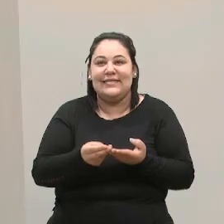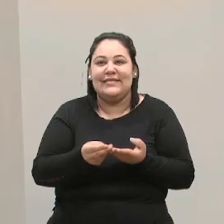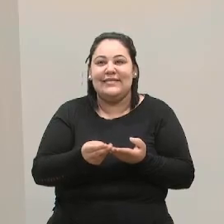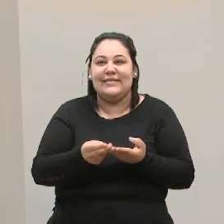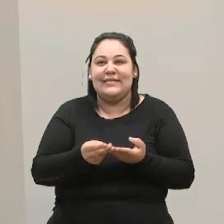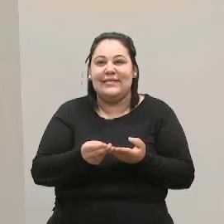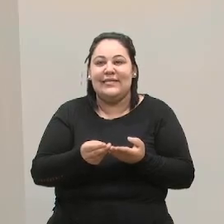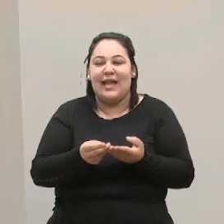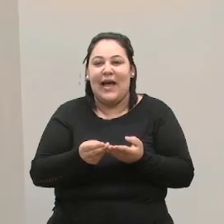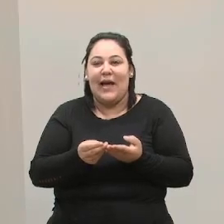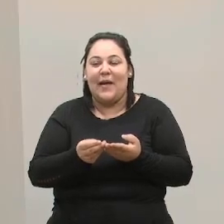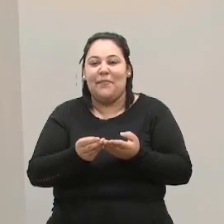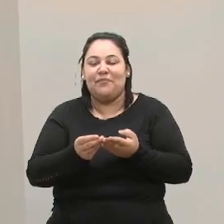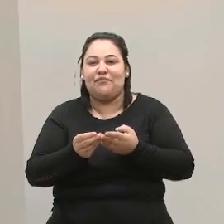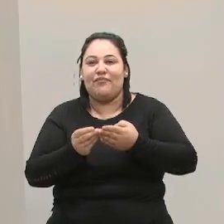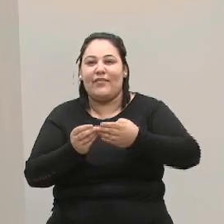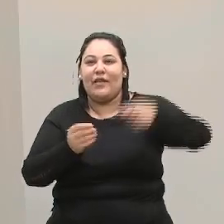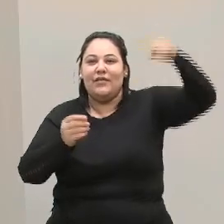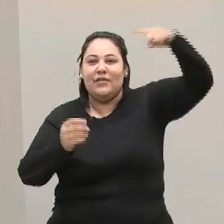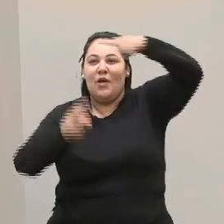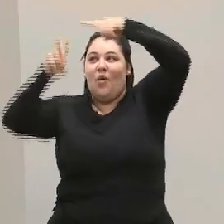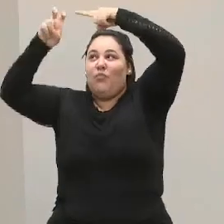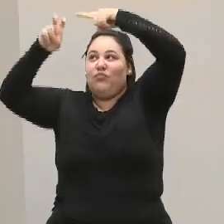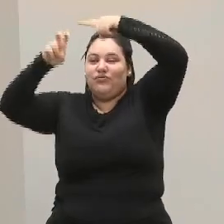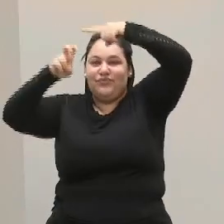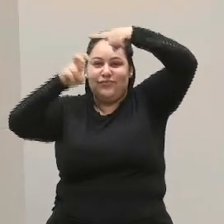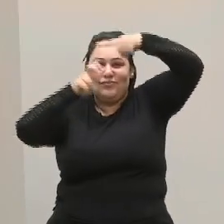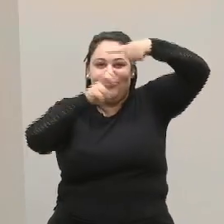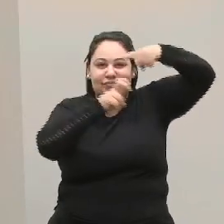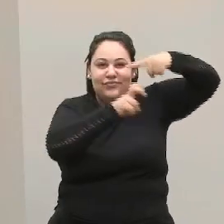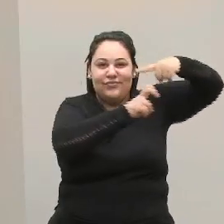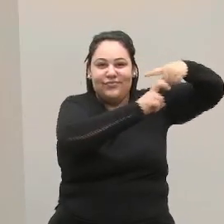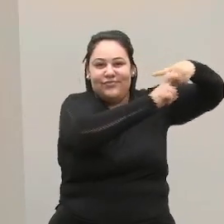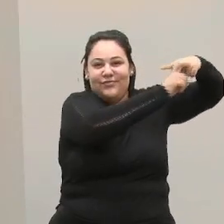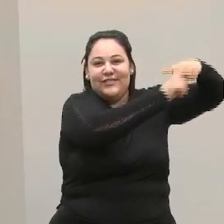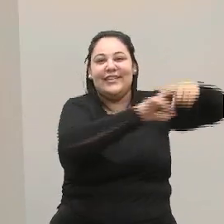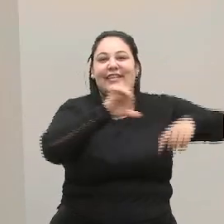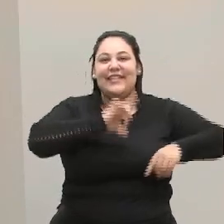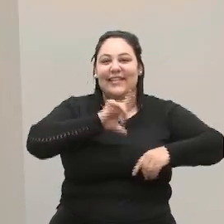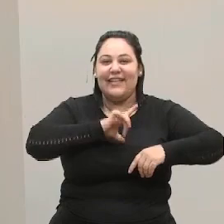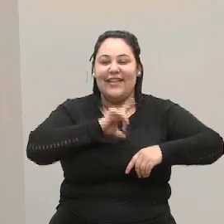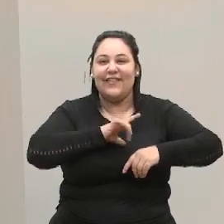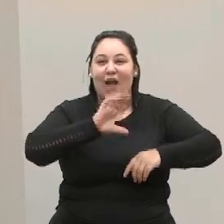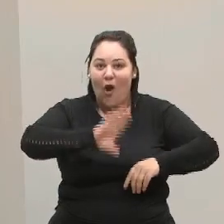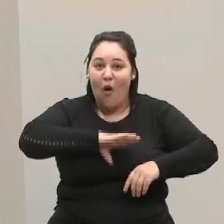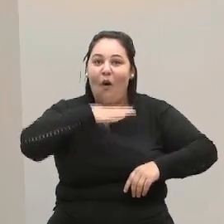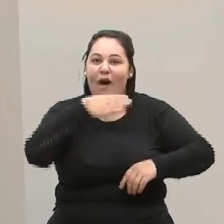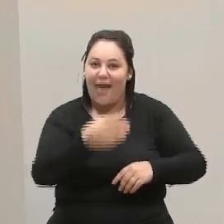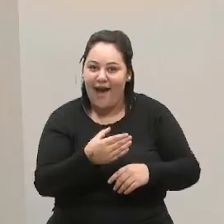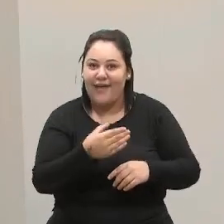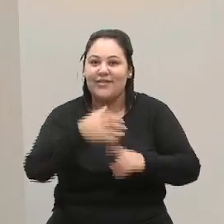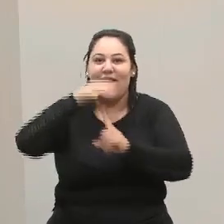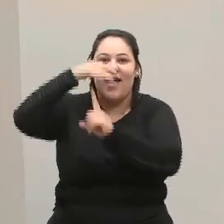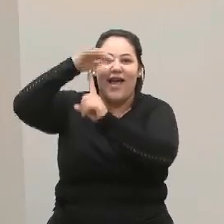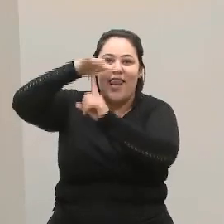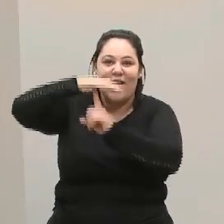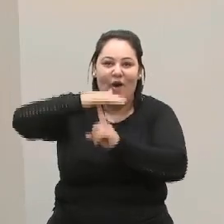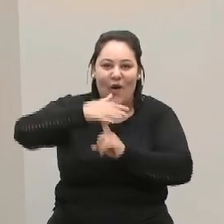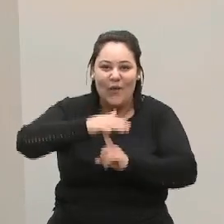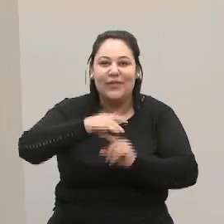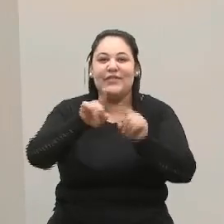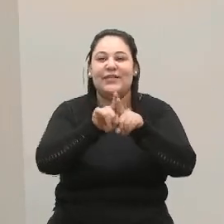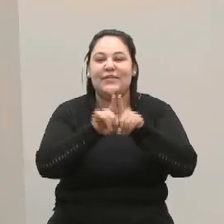ele também teve a coragem, né, que muitos não têm, helicóptero, o